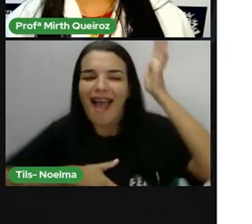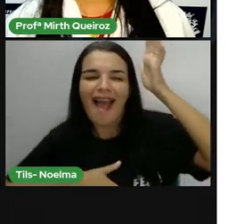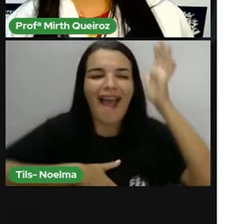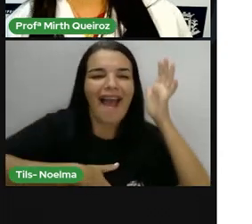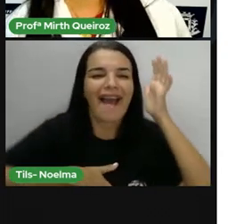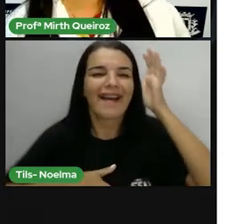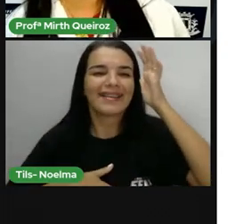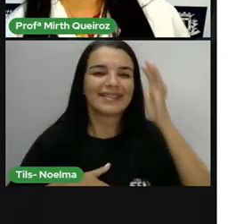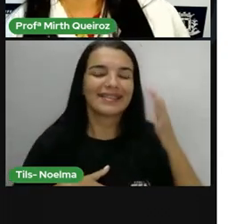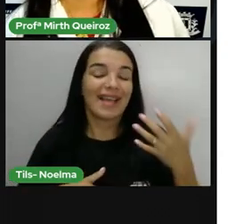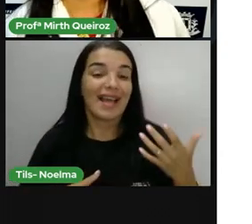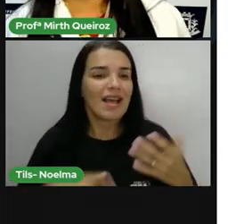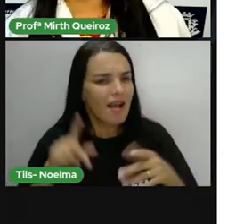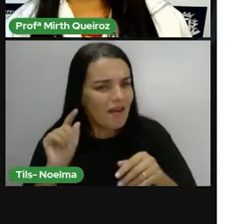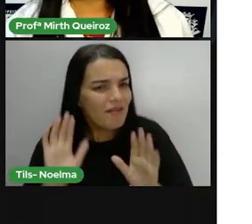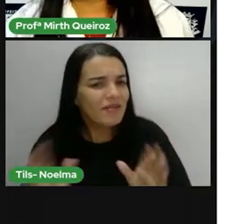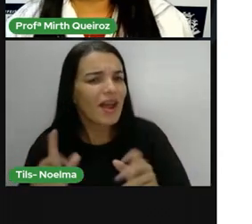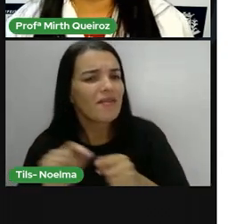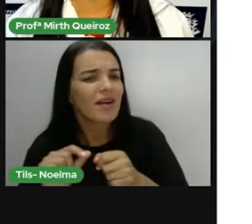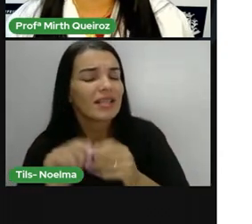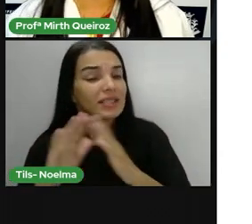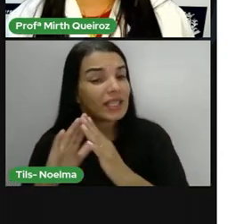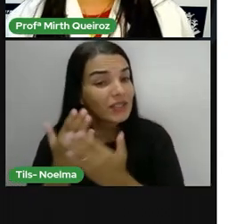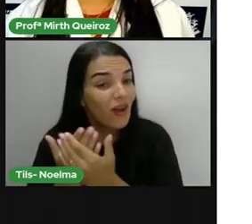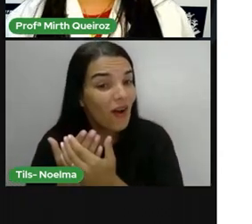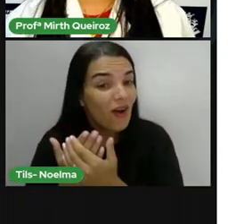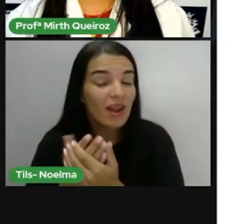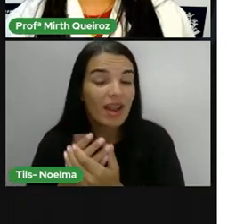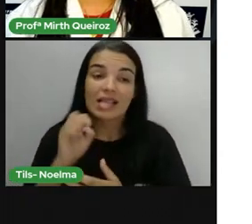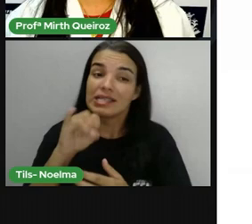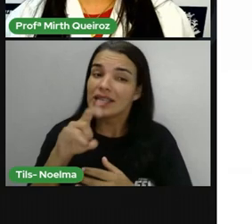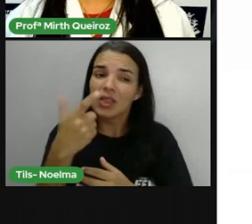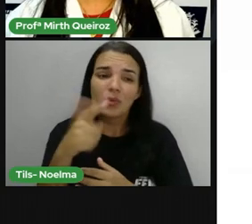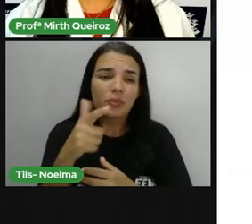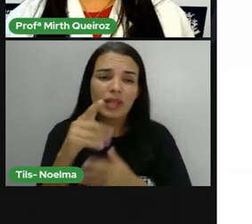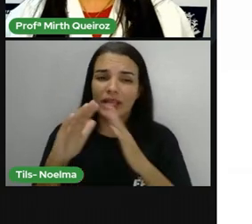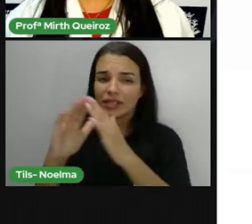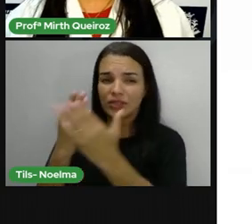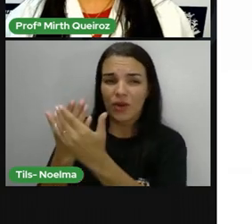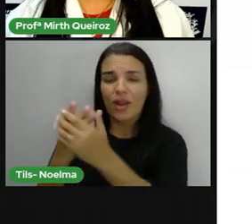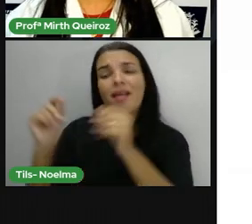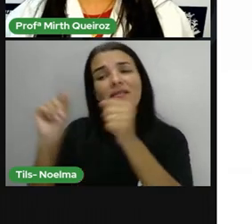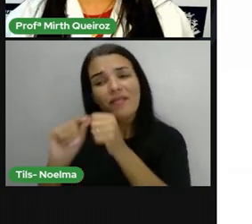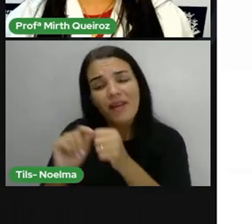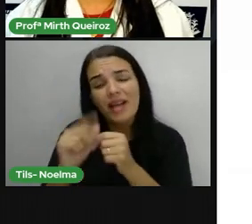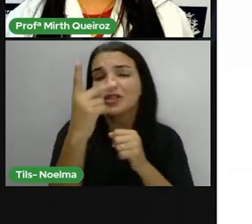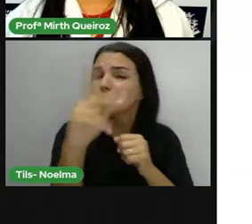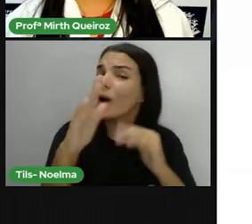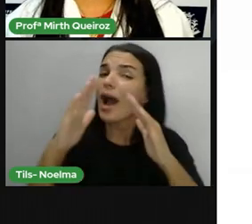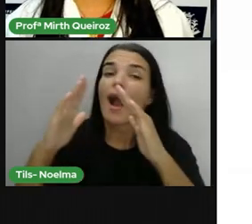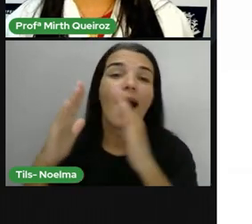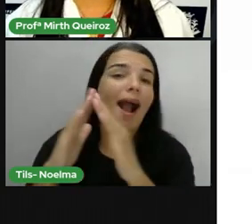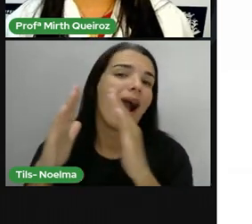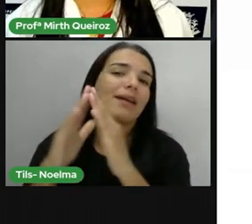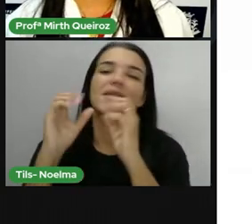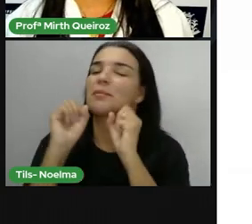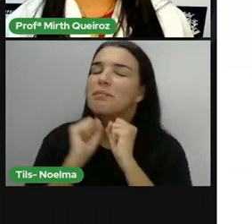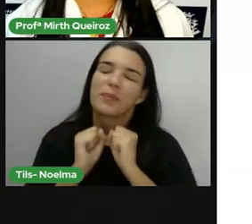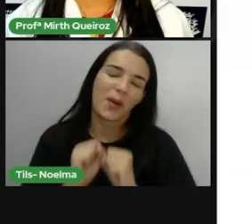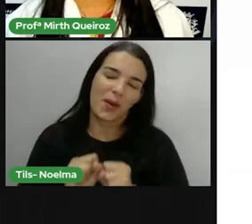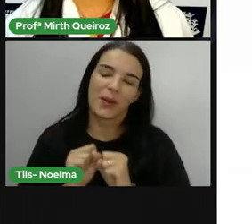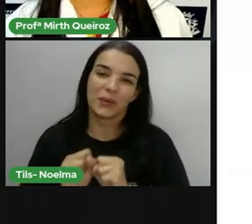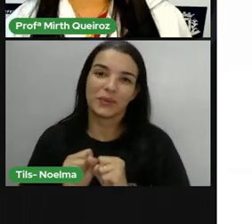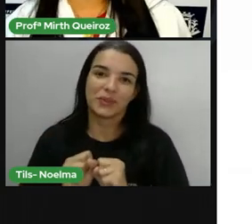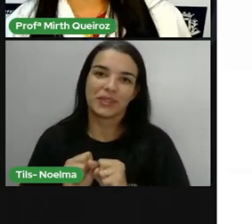né? Agora que a gente não está na escola, vocês podem fazer em casa. E eu sei que vocês já fazem. E a gente intensifica isso. Vale